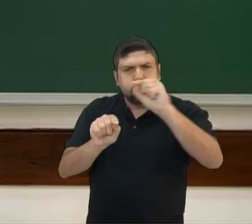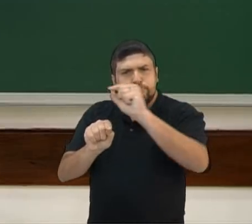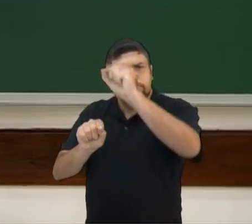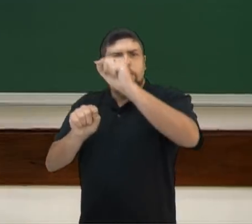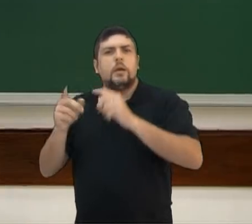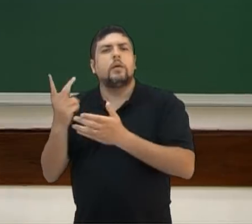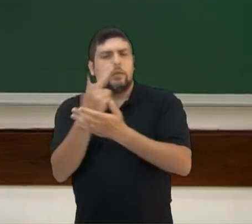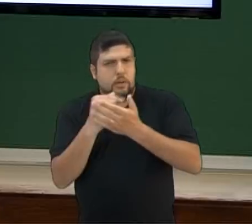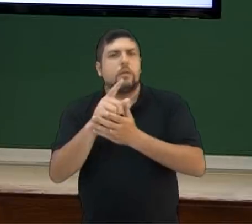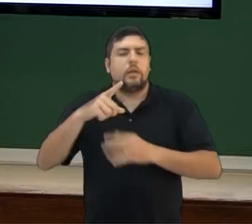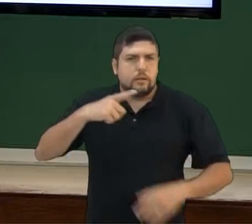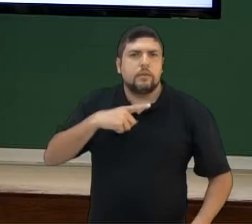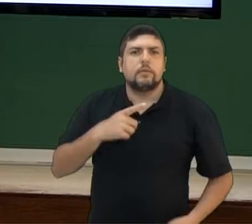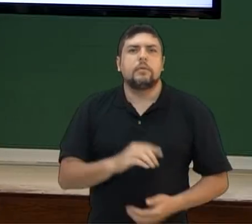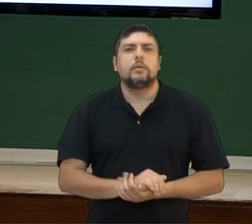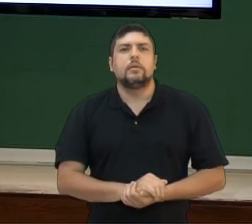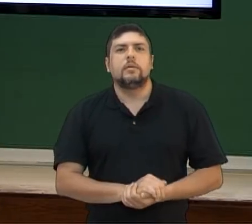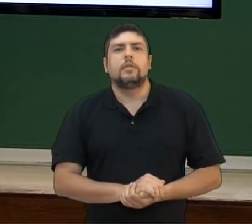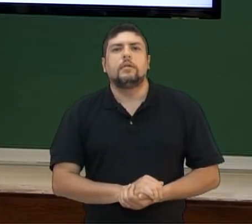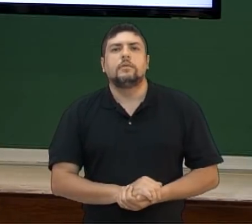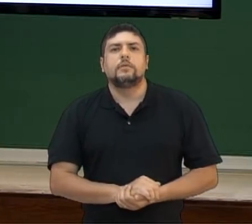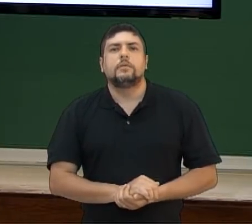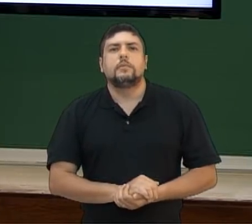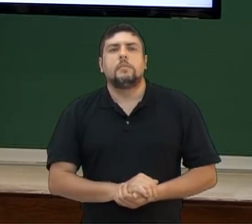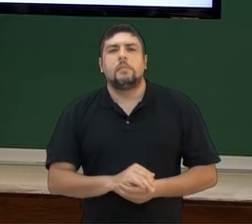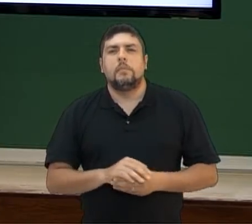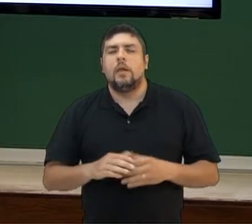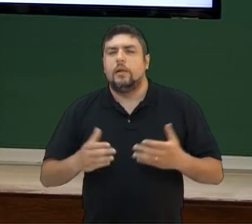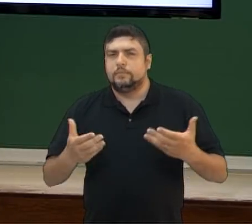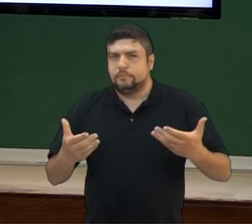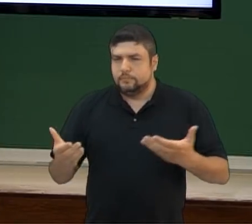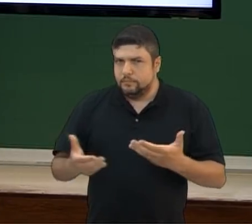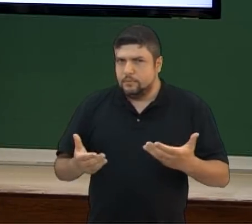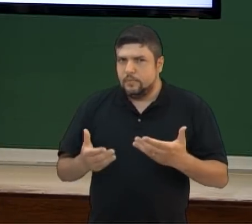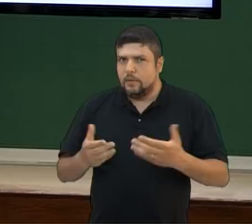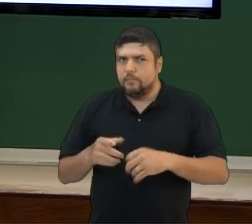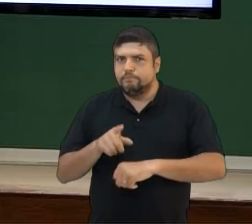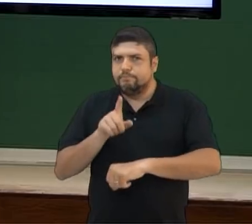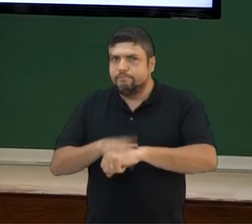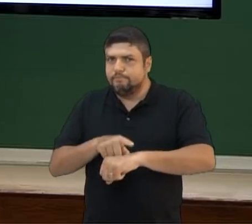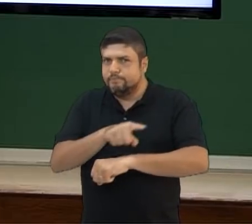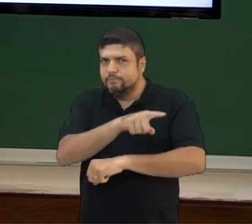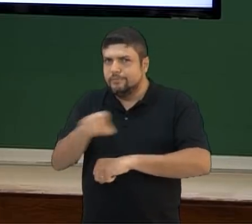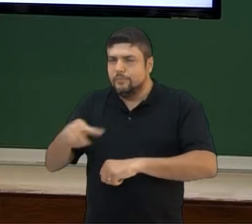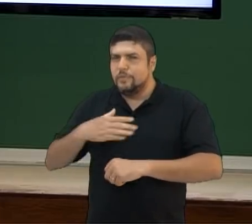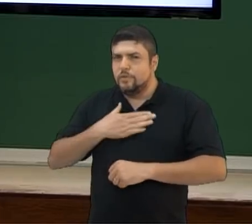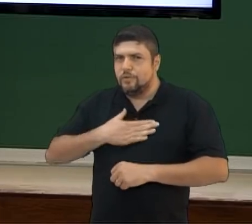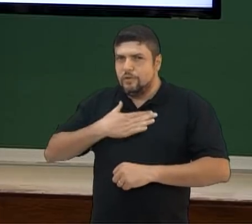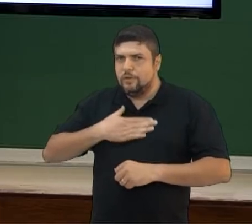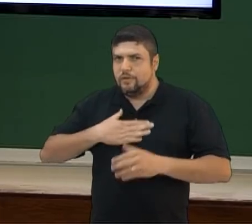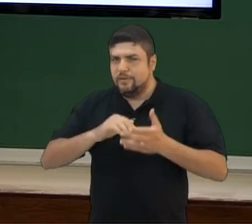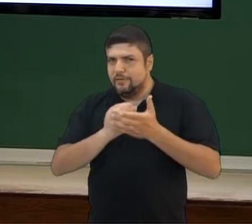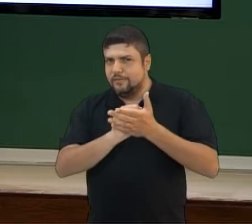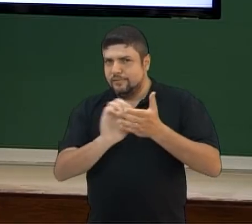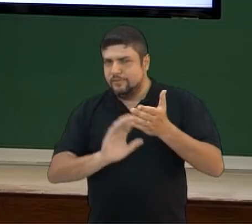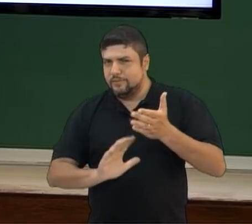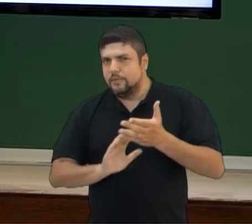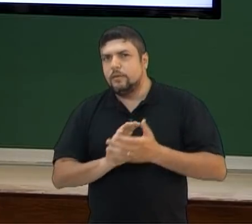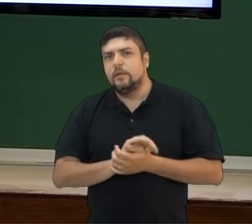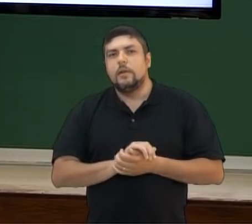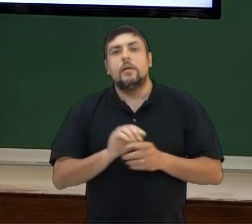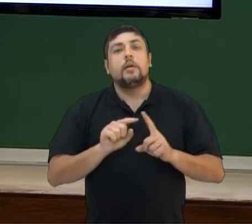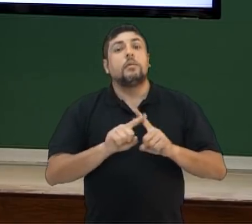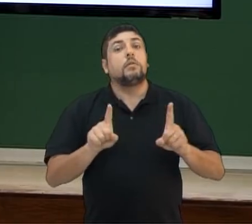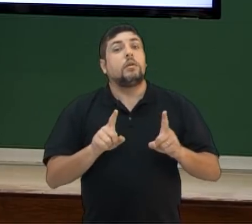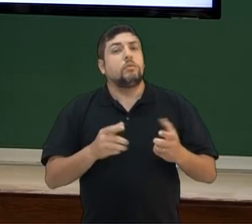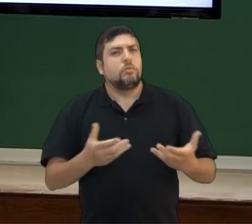Agora, nós vamos para aquele momento que vocês gostam e imagino que já estavam esperando. de uma atividade. Mas hoje vai